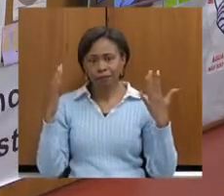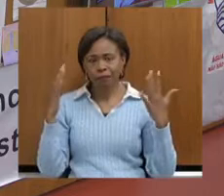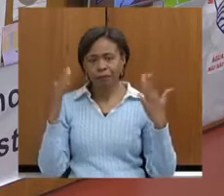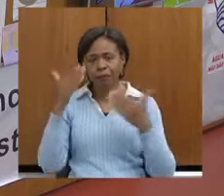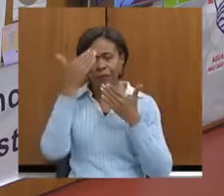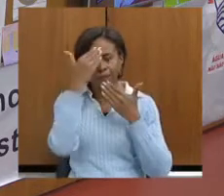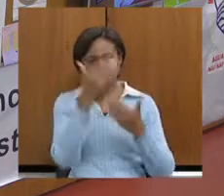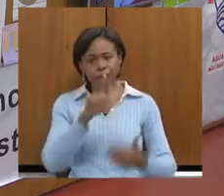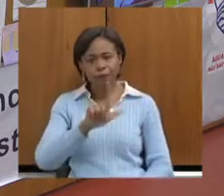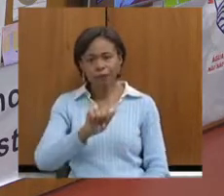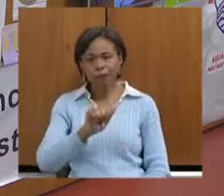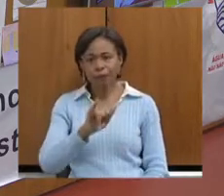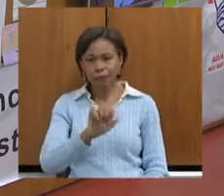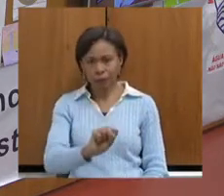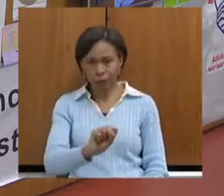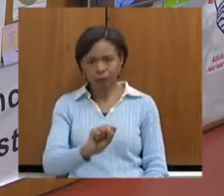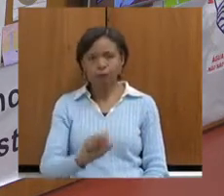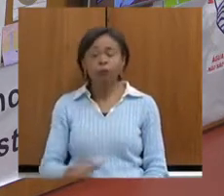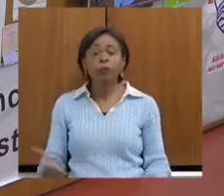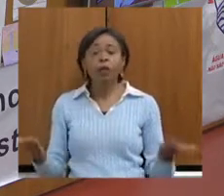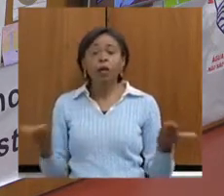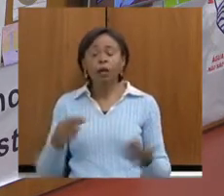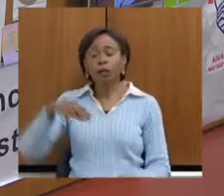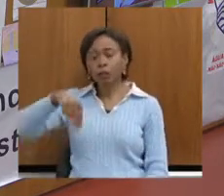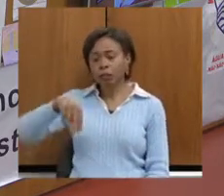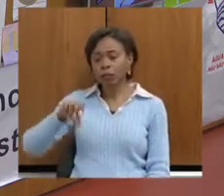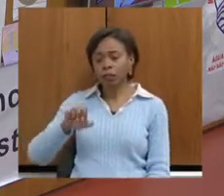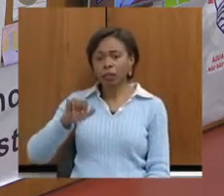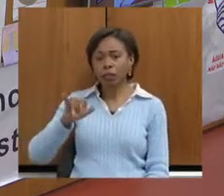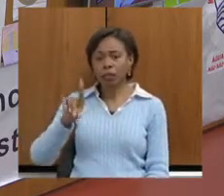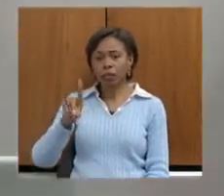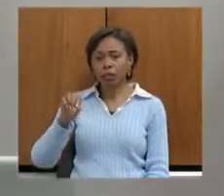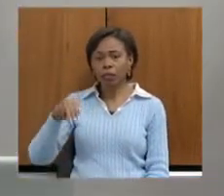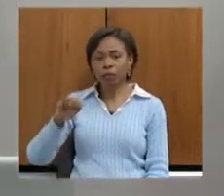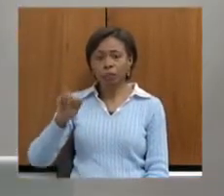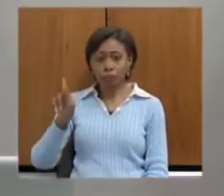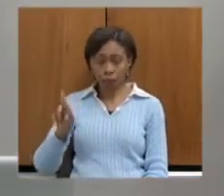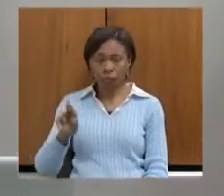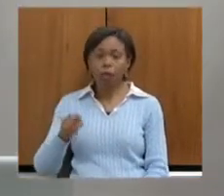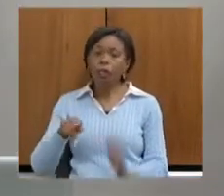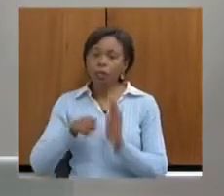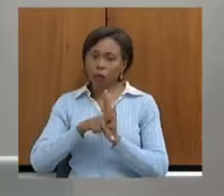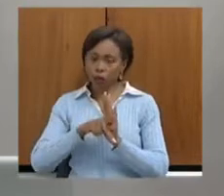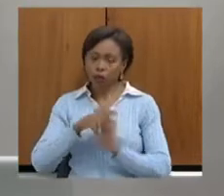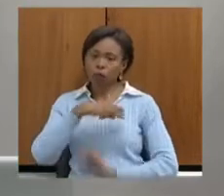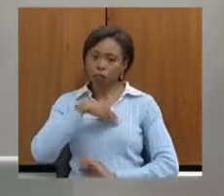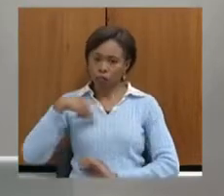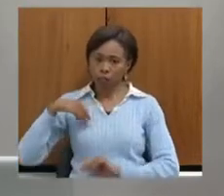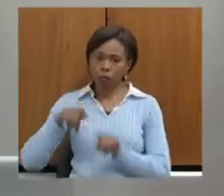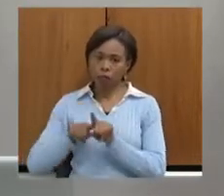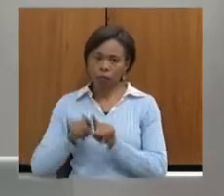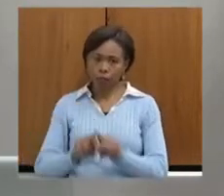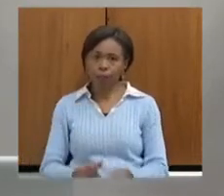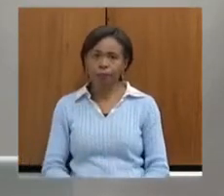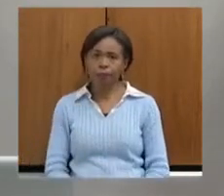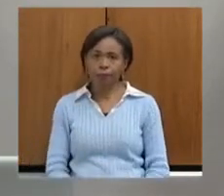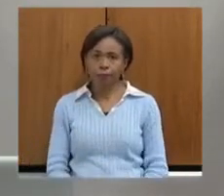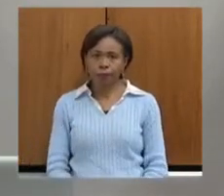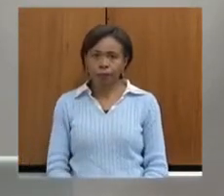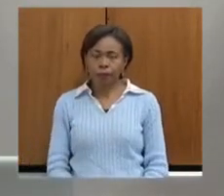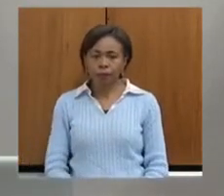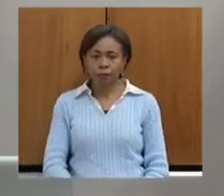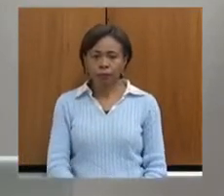bom obrigada Laís meu timar também de Mariana na sequência André Gonçalves